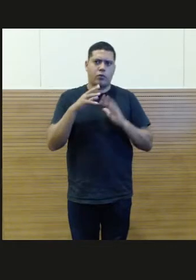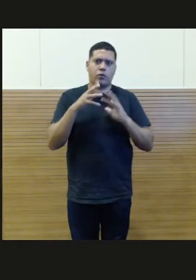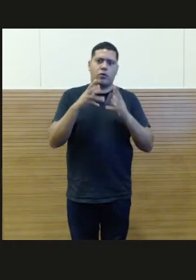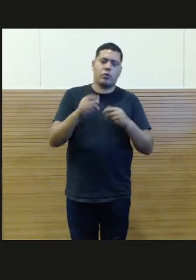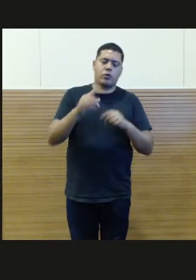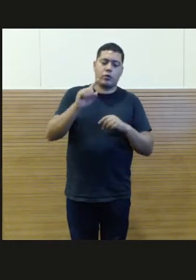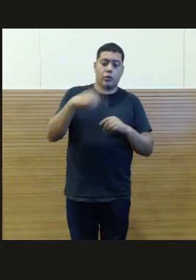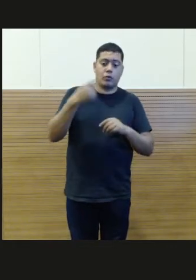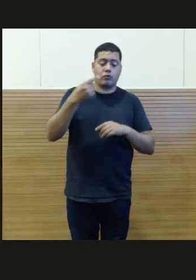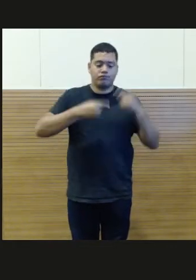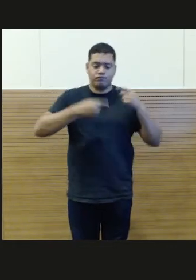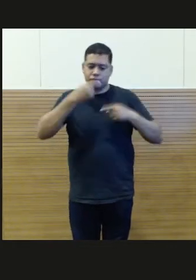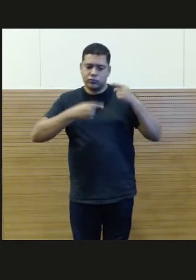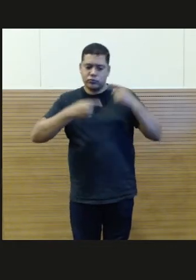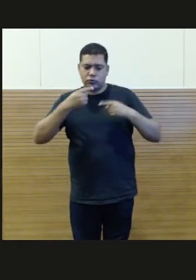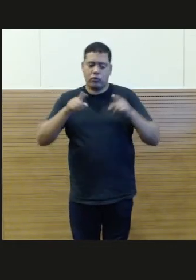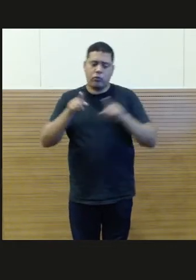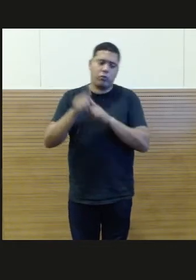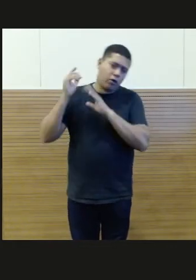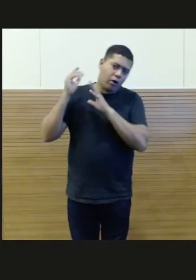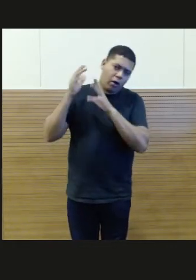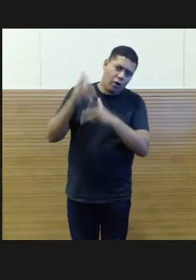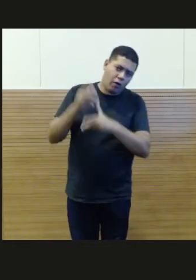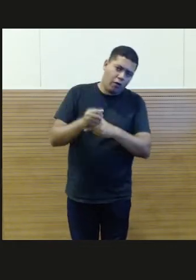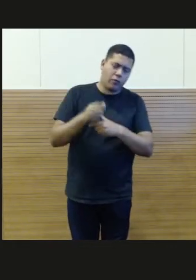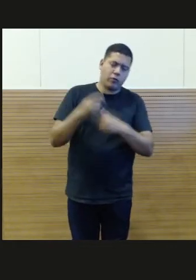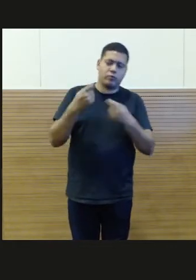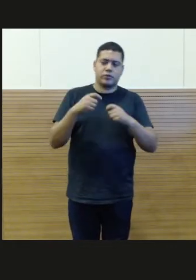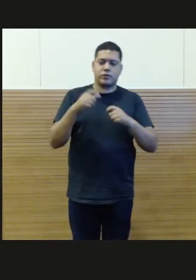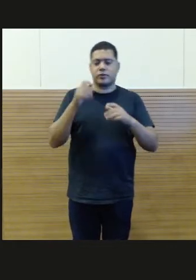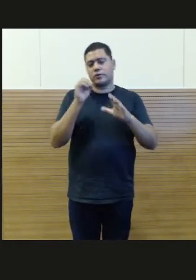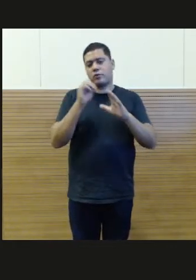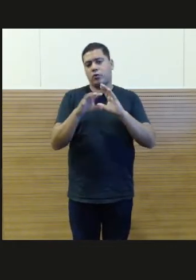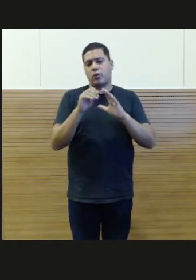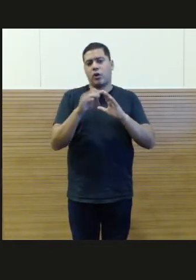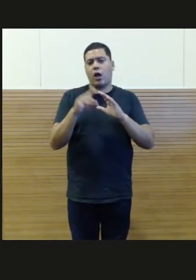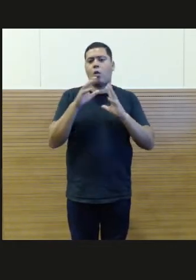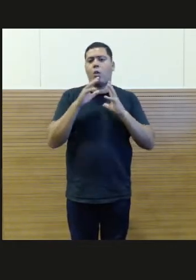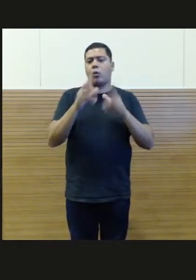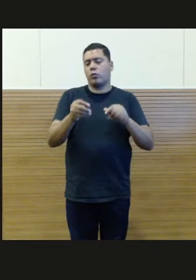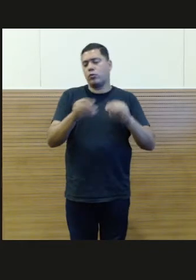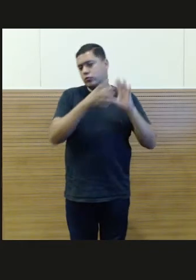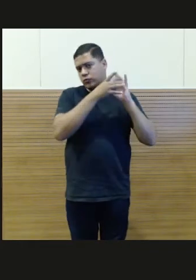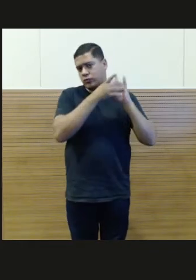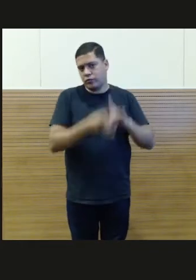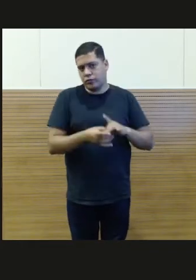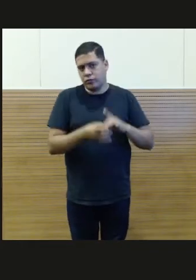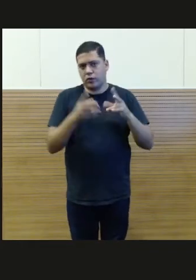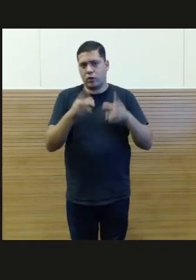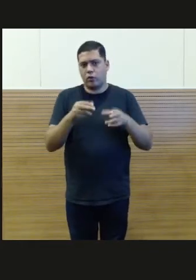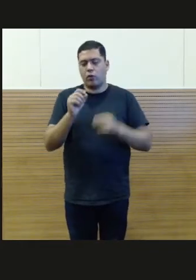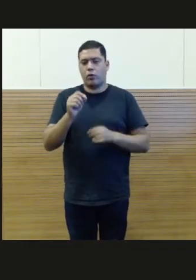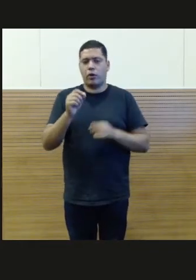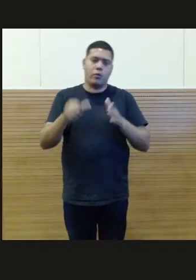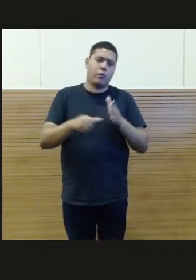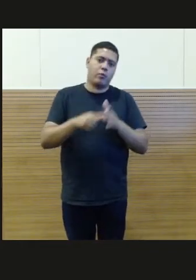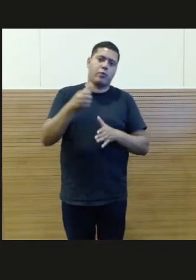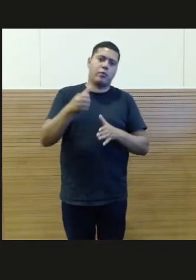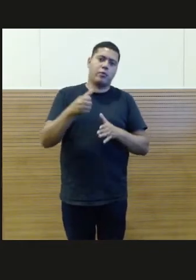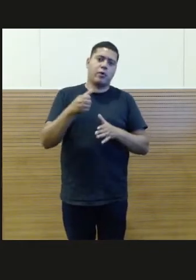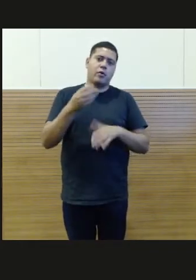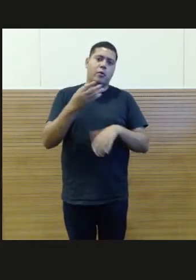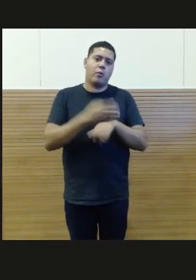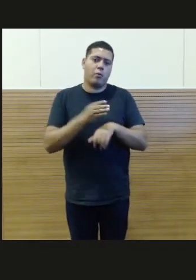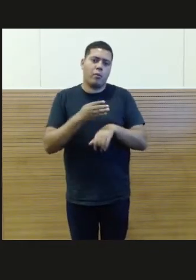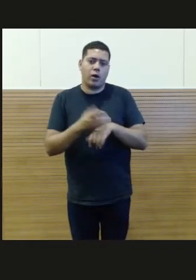Depois de discussão e revisão, deveria ser publicado em todos os contextos como o primeiro princípio da teoria e